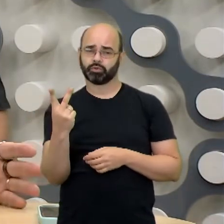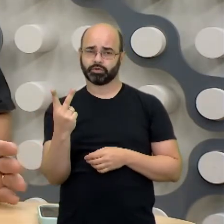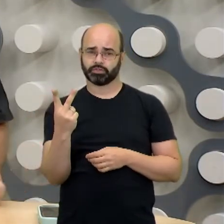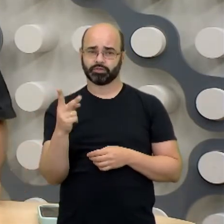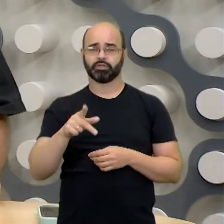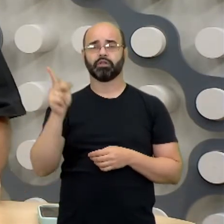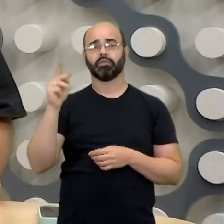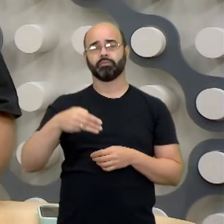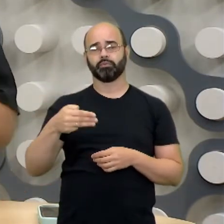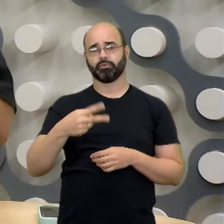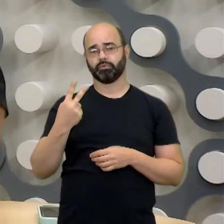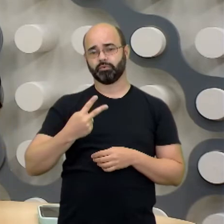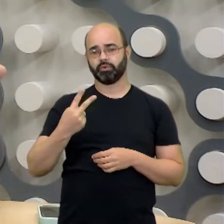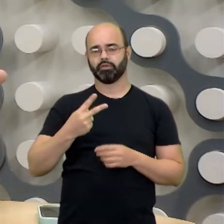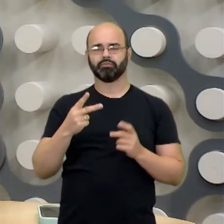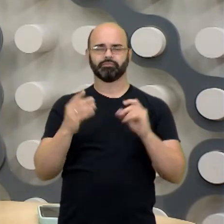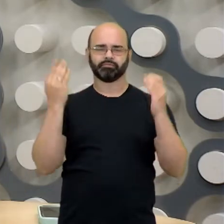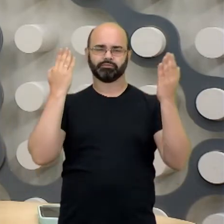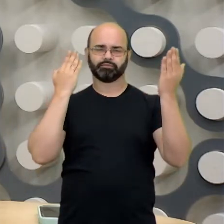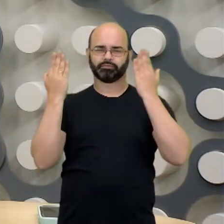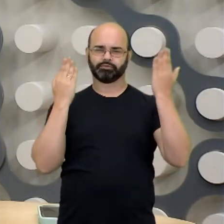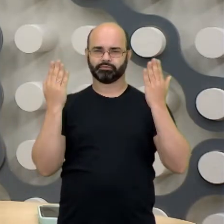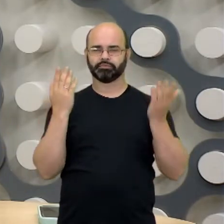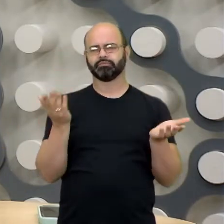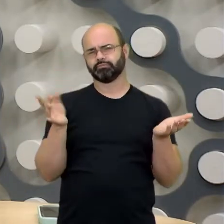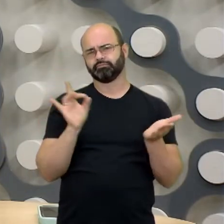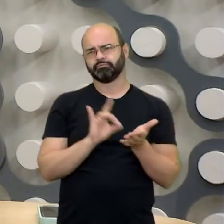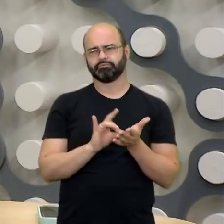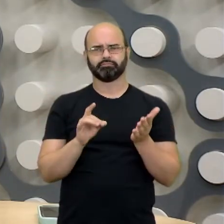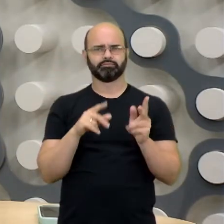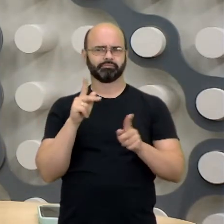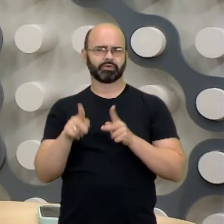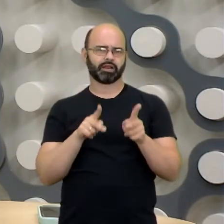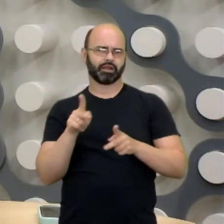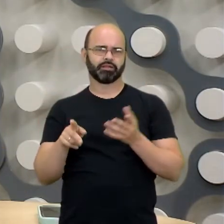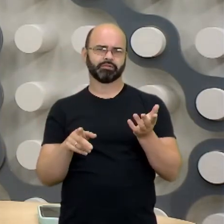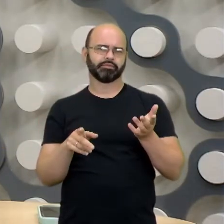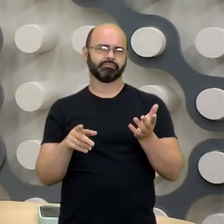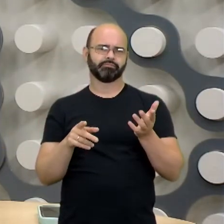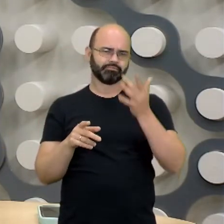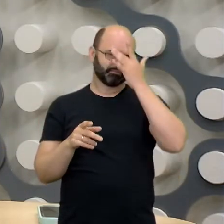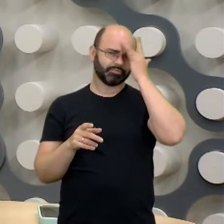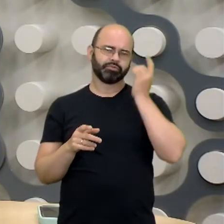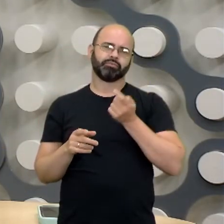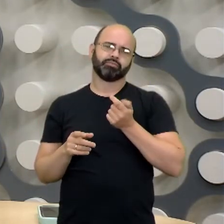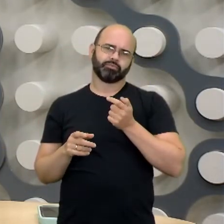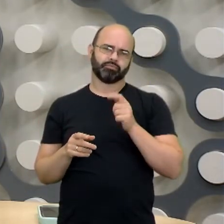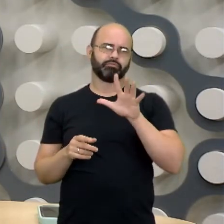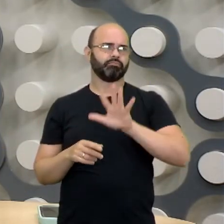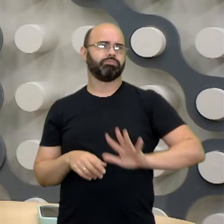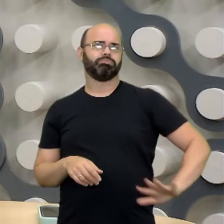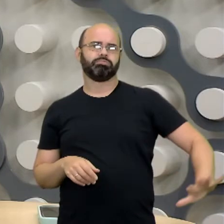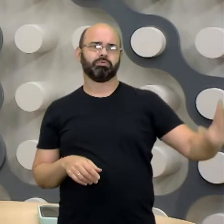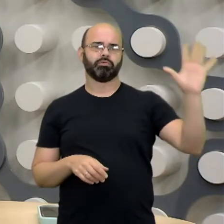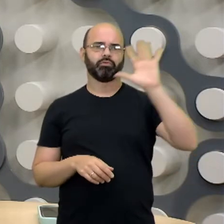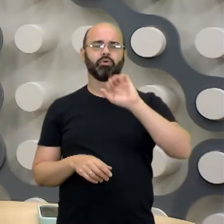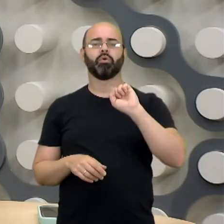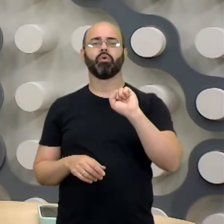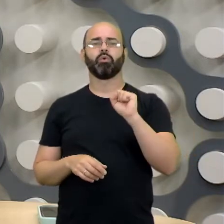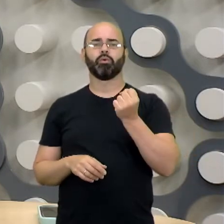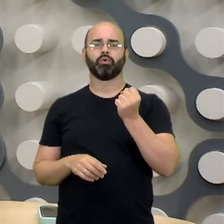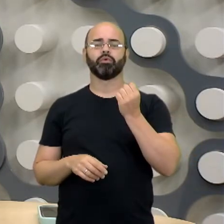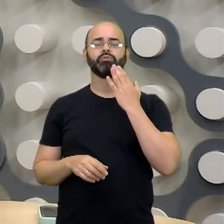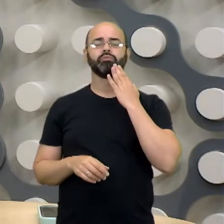quadrado. Fizer aí uma comparação, ele é um país até pouco povoado pela dimensão territorial aí de mais de 8 milhões